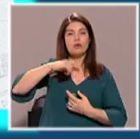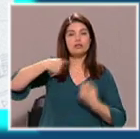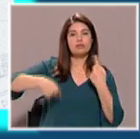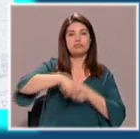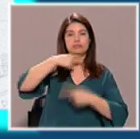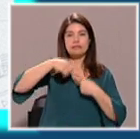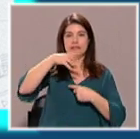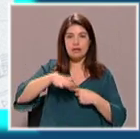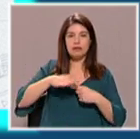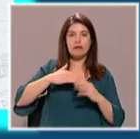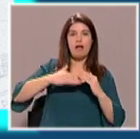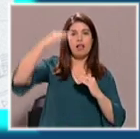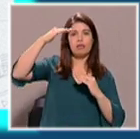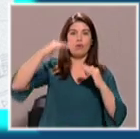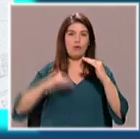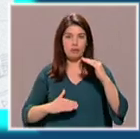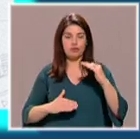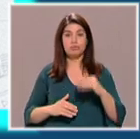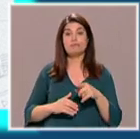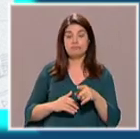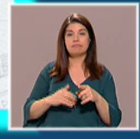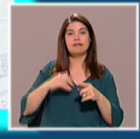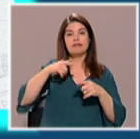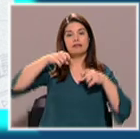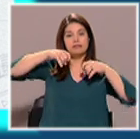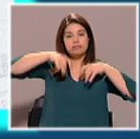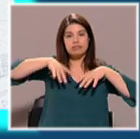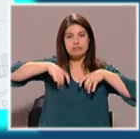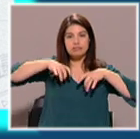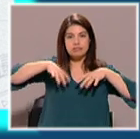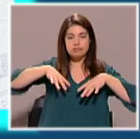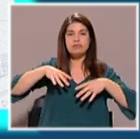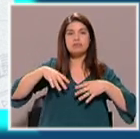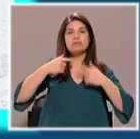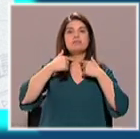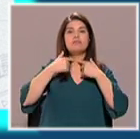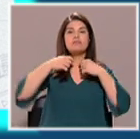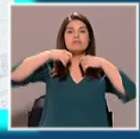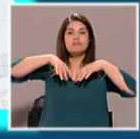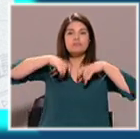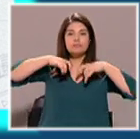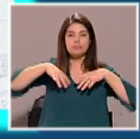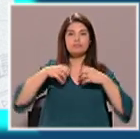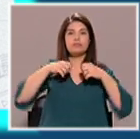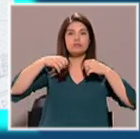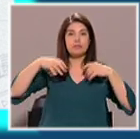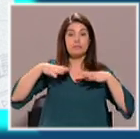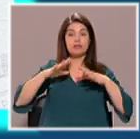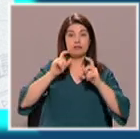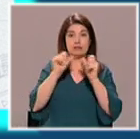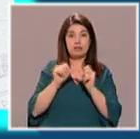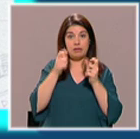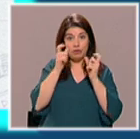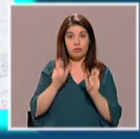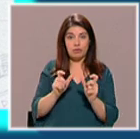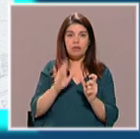ou demasiado altos, situação em que se envia instruções de forma a estimular a tiroide. Mas, mesmo nesse sistema fortemente controlado,